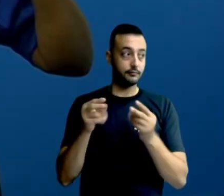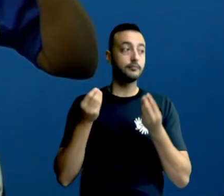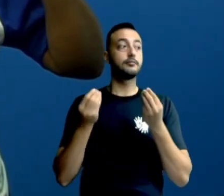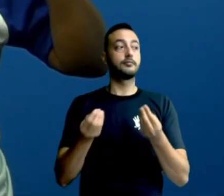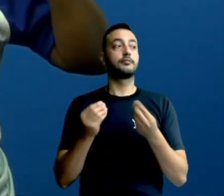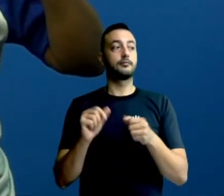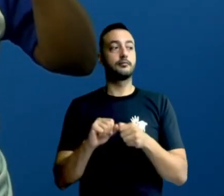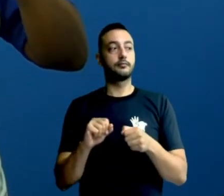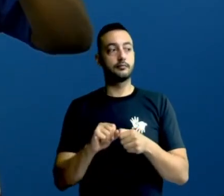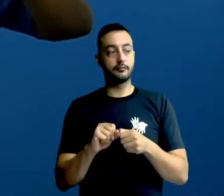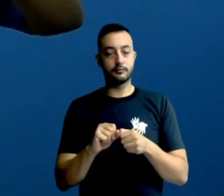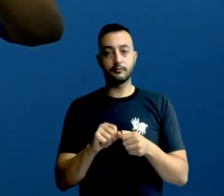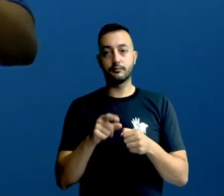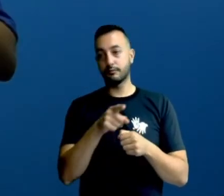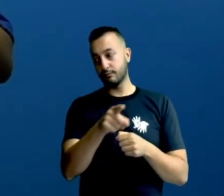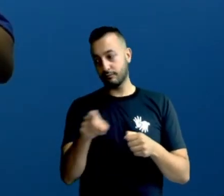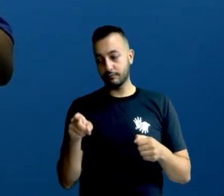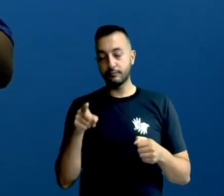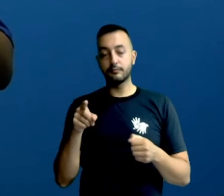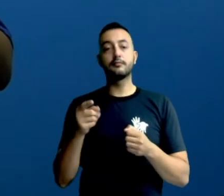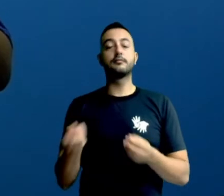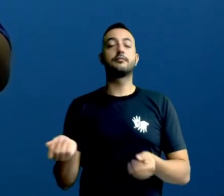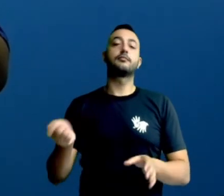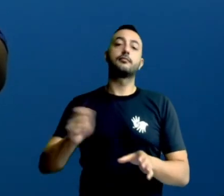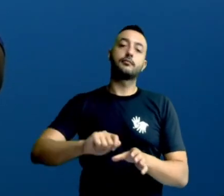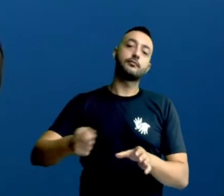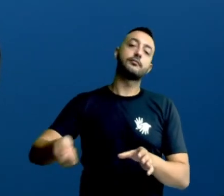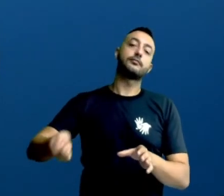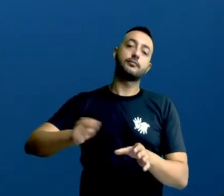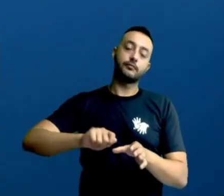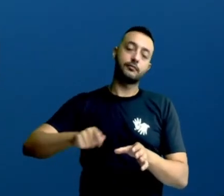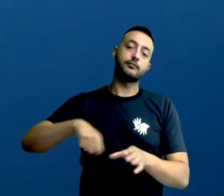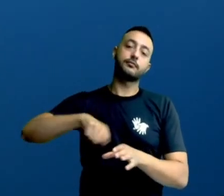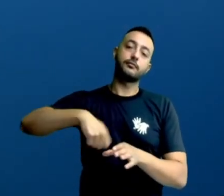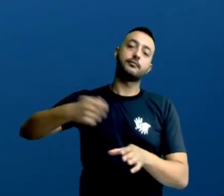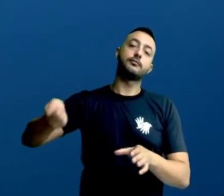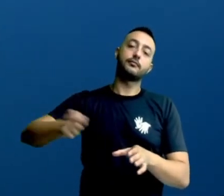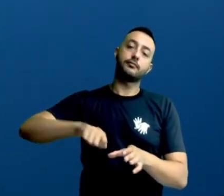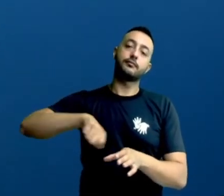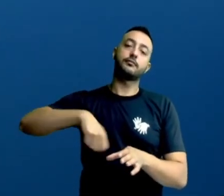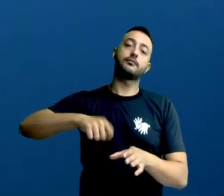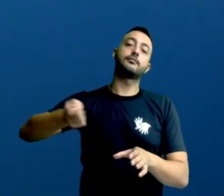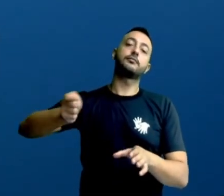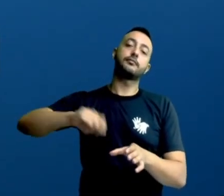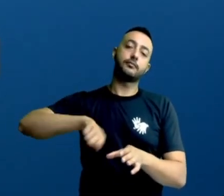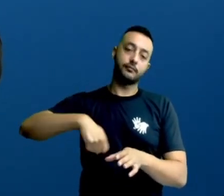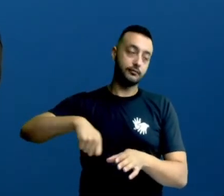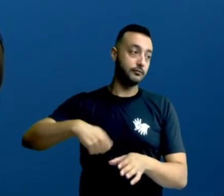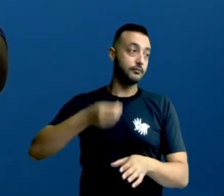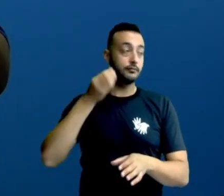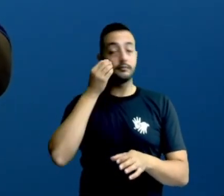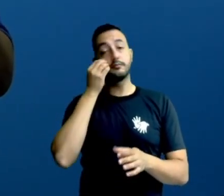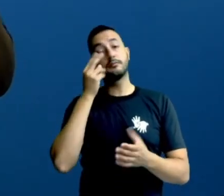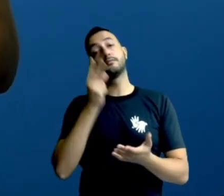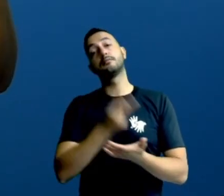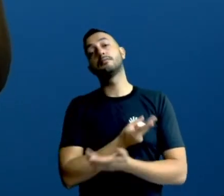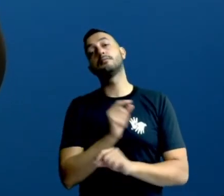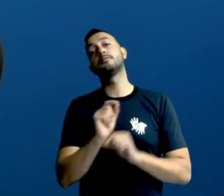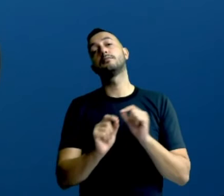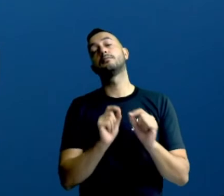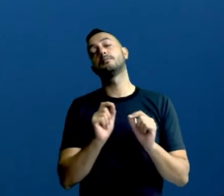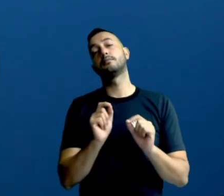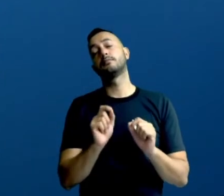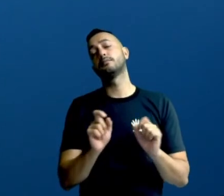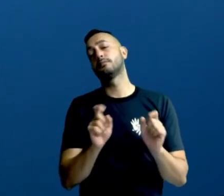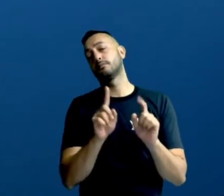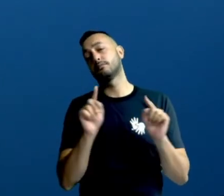vocês vão fazer? Vocês vão colocando sal, colocando e mexendo, e ver o que é que acontece.